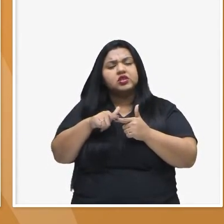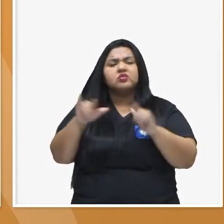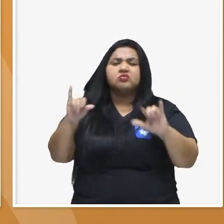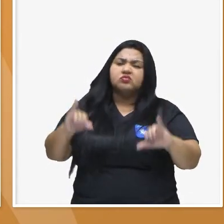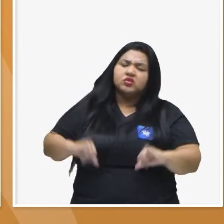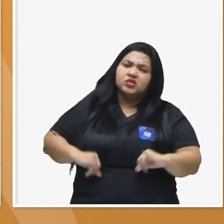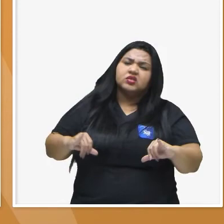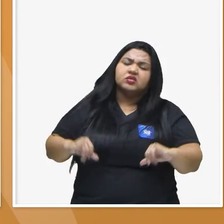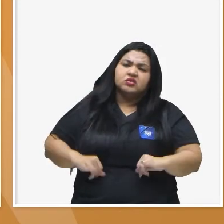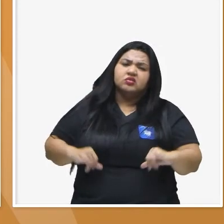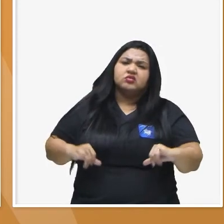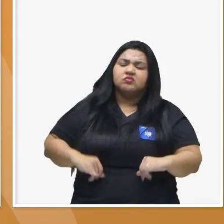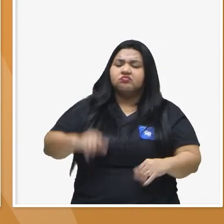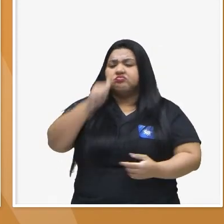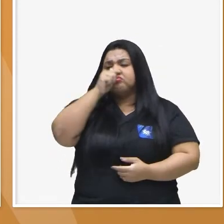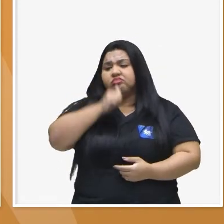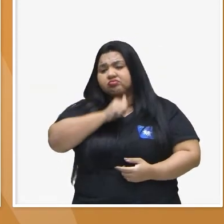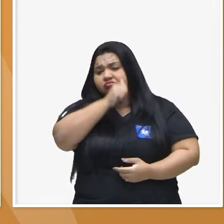sacrifício, tal, né?